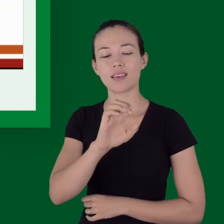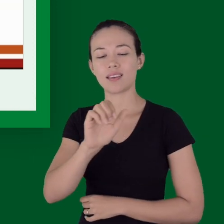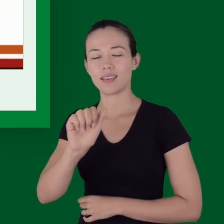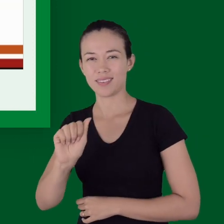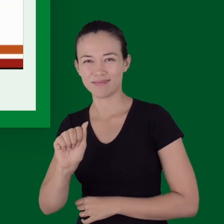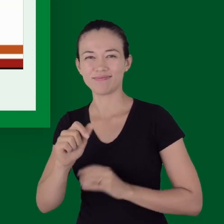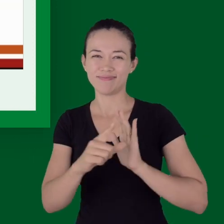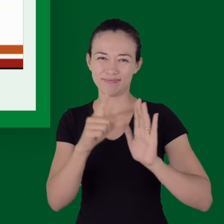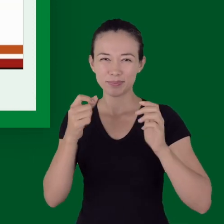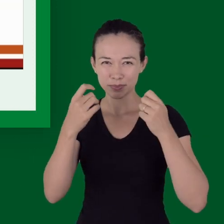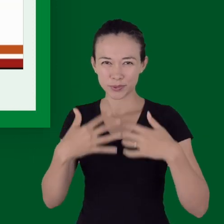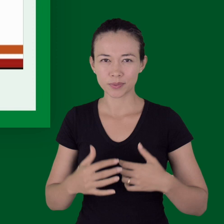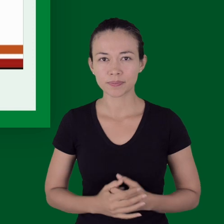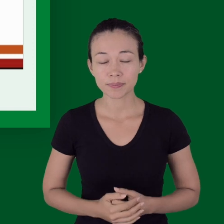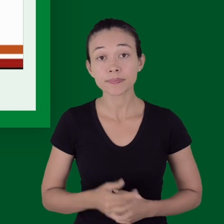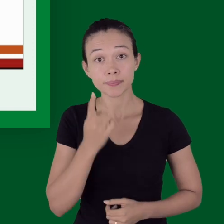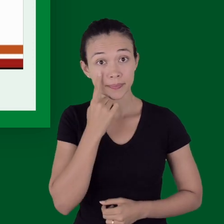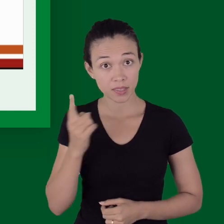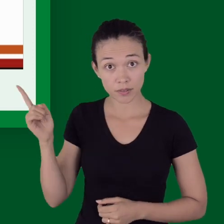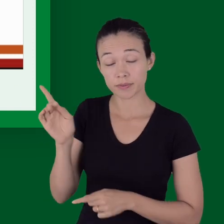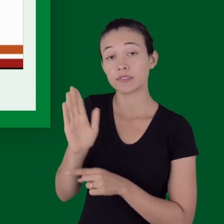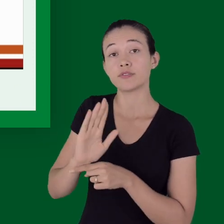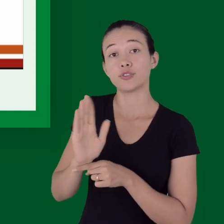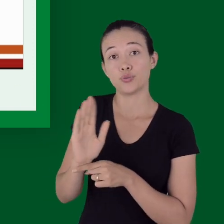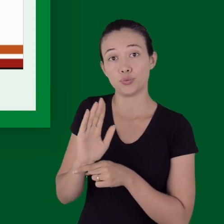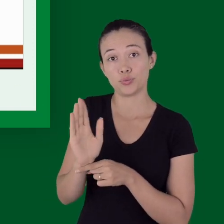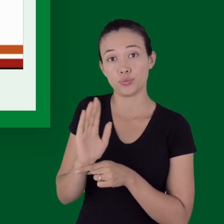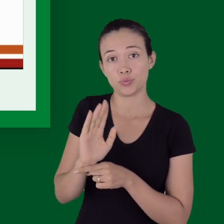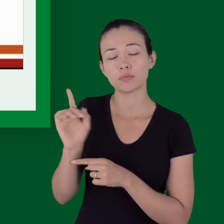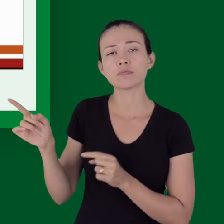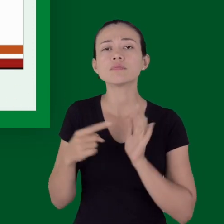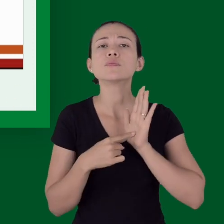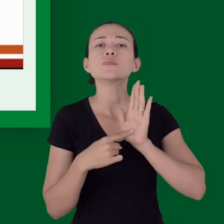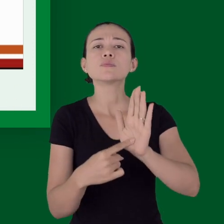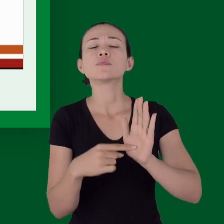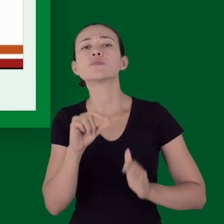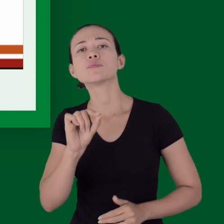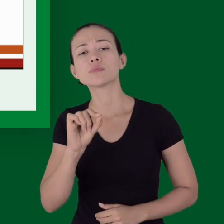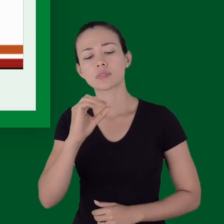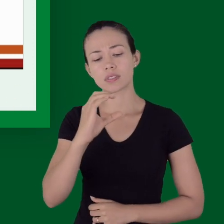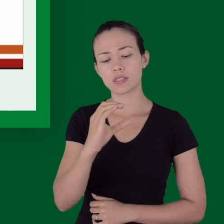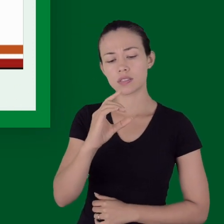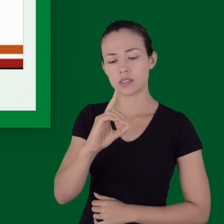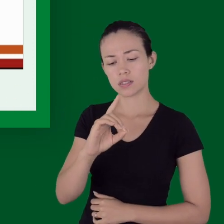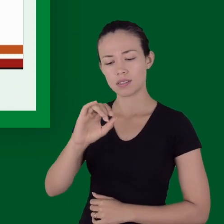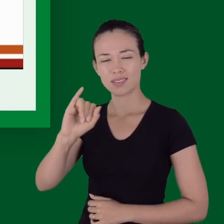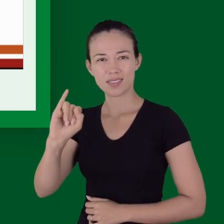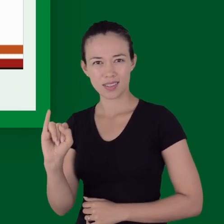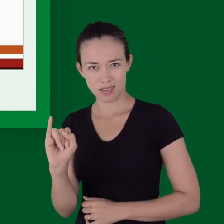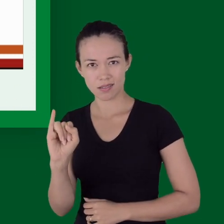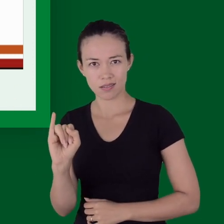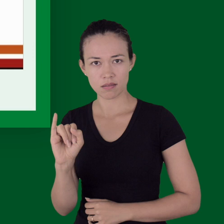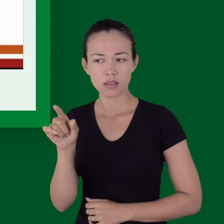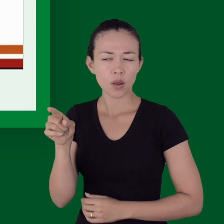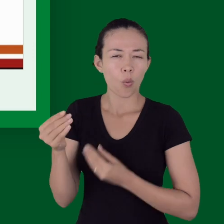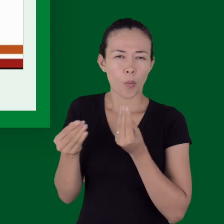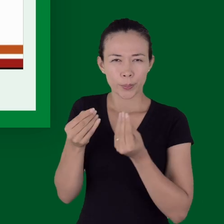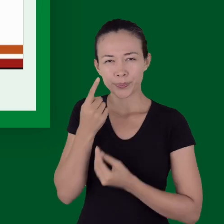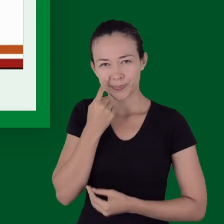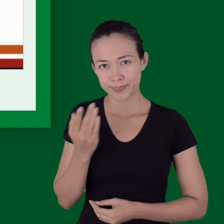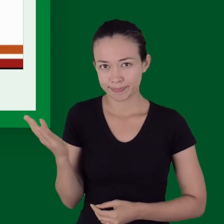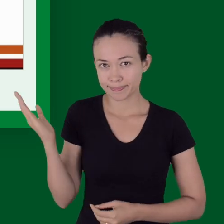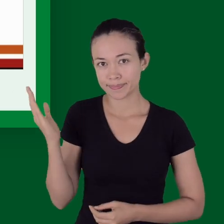Aqui a gente tem um vídeo que vai mostrar o CDI, o cardiodesfibrilador implantável, agindo,